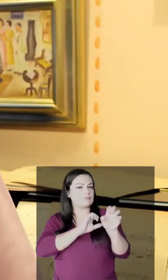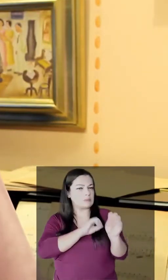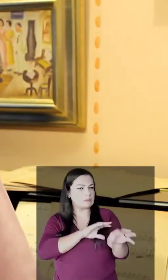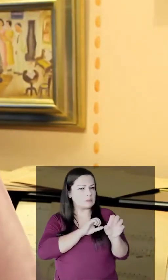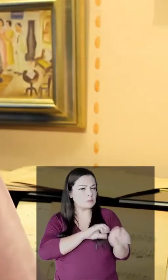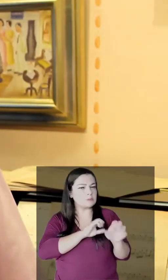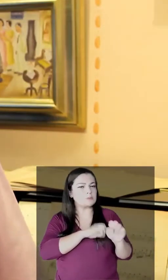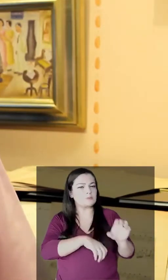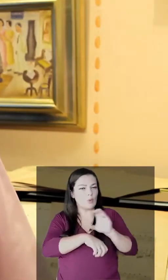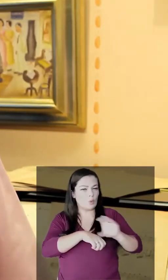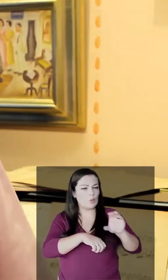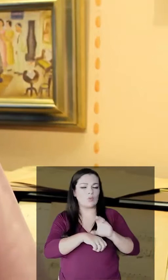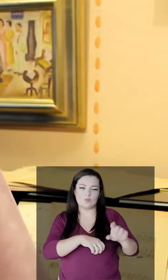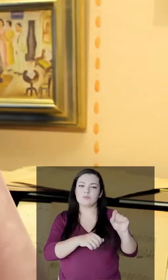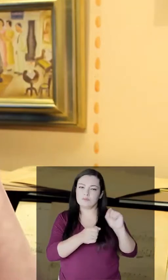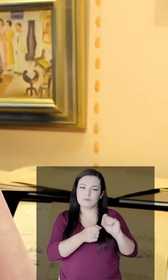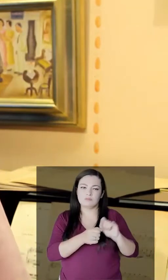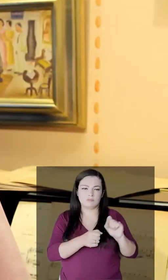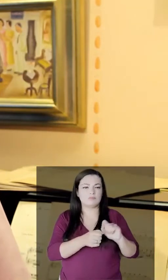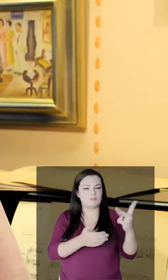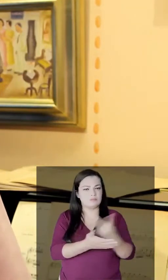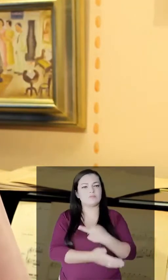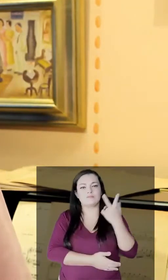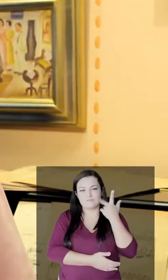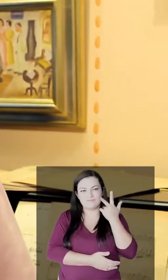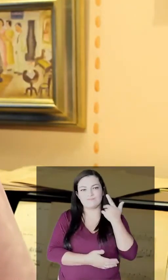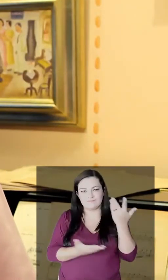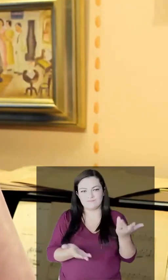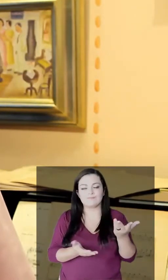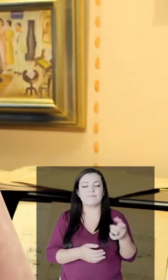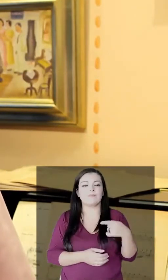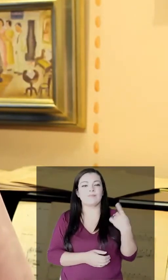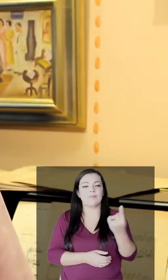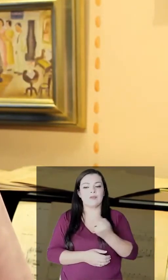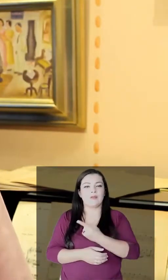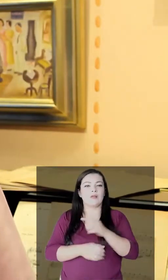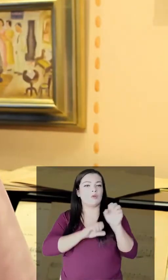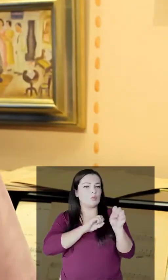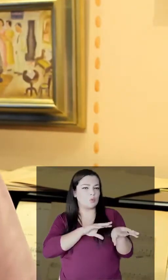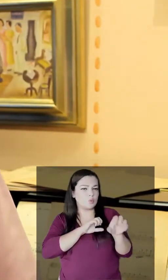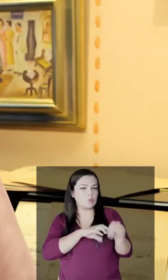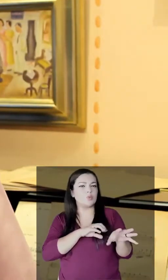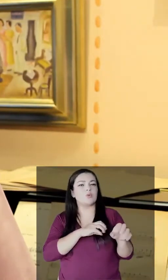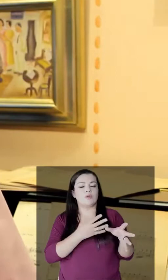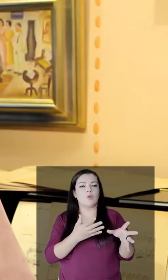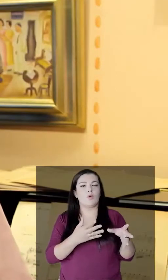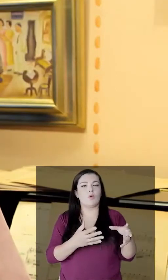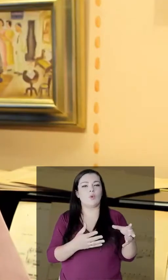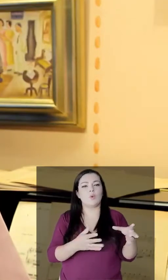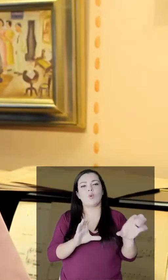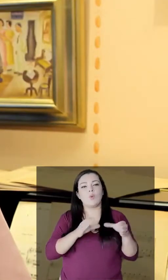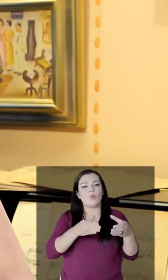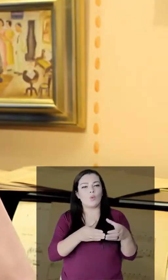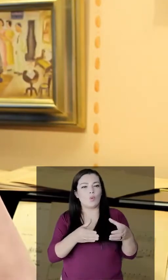formativo, também foram realizados nesse período. O programa formativo para tradutores literários da Casa Guilherme